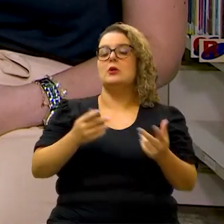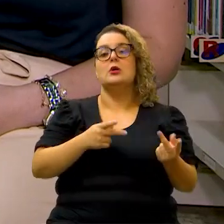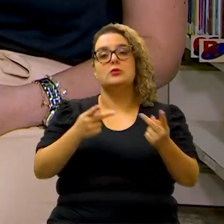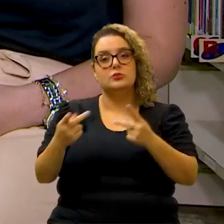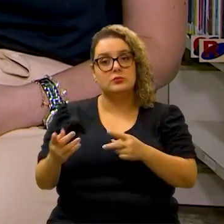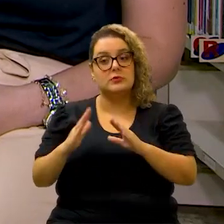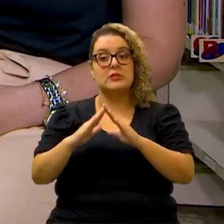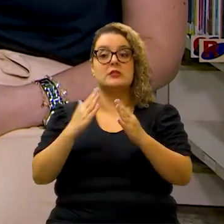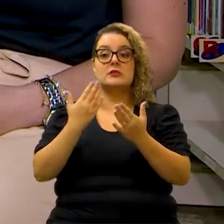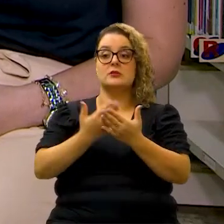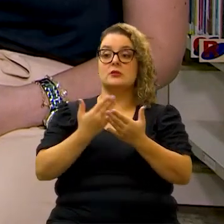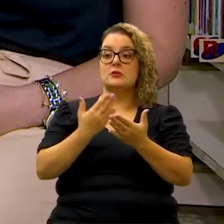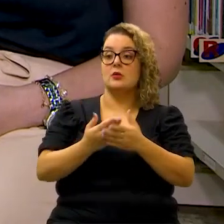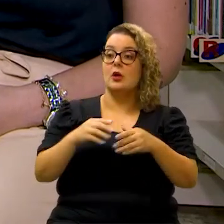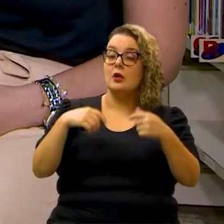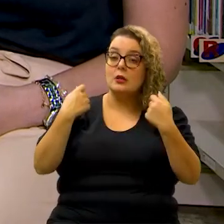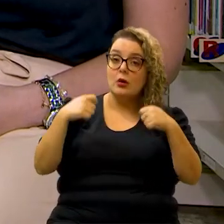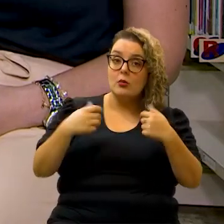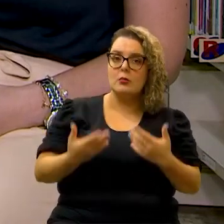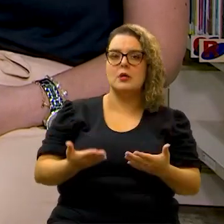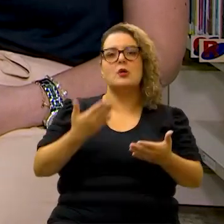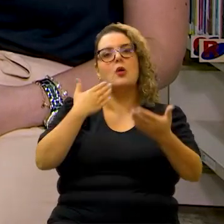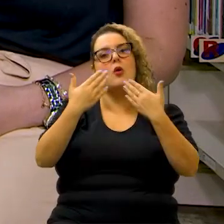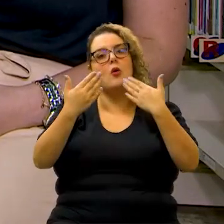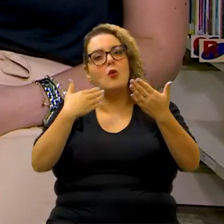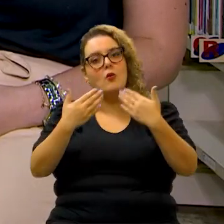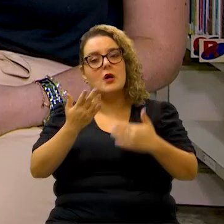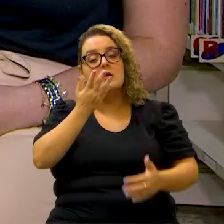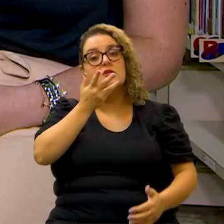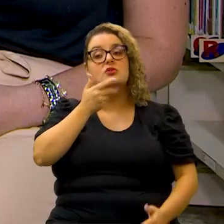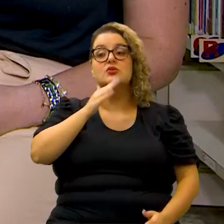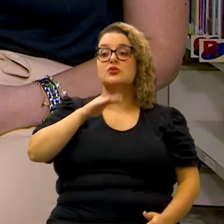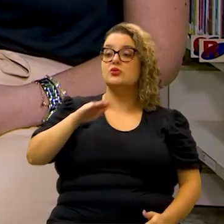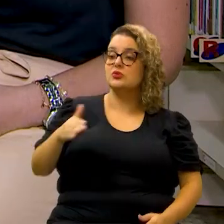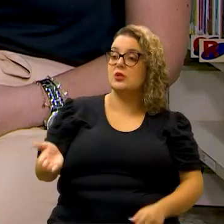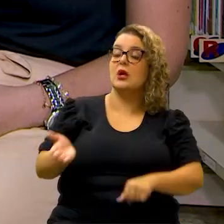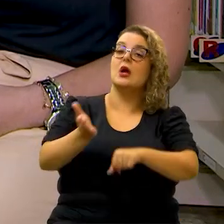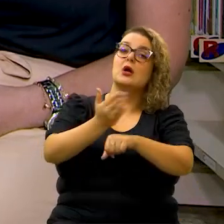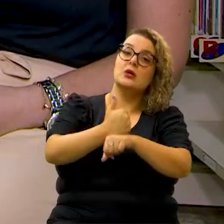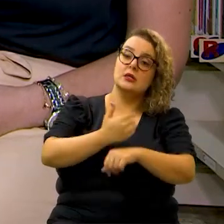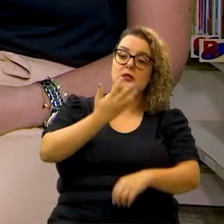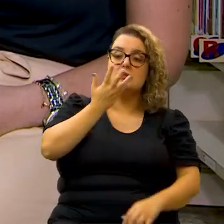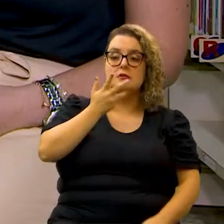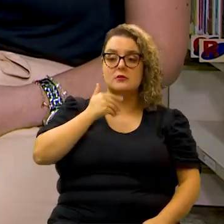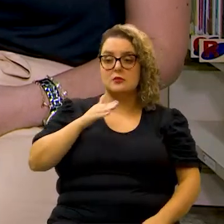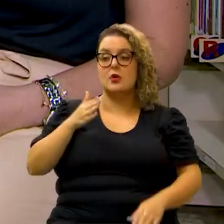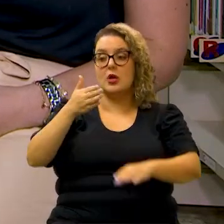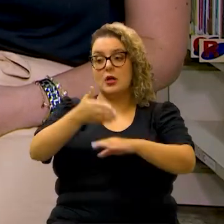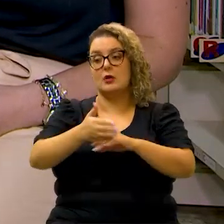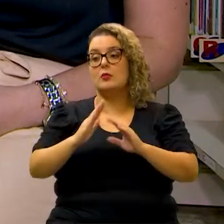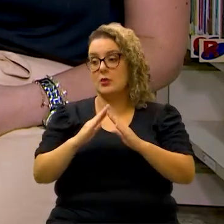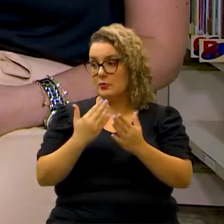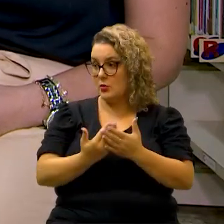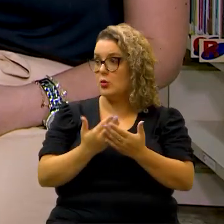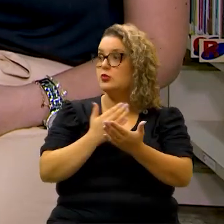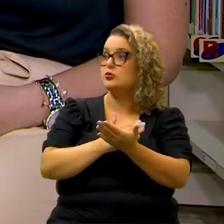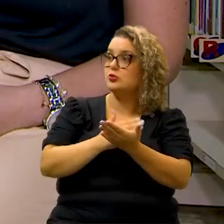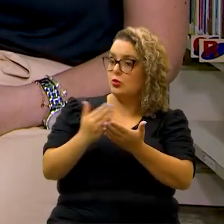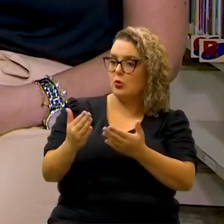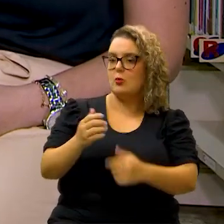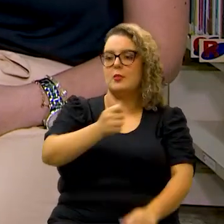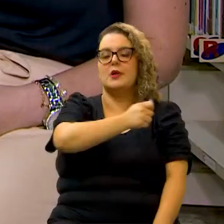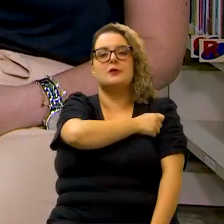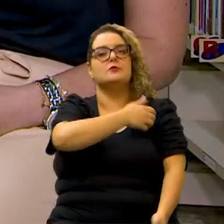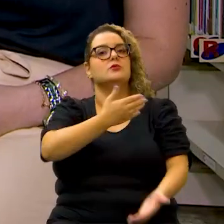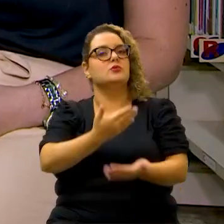de visitação da escola. Então, elas precisam conversar com as crianças antes das crianças irem para a escola, né? Do